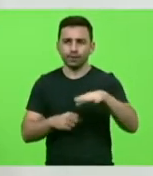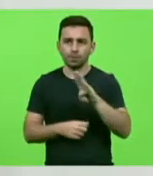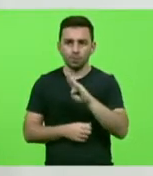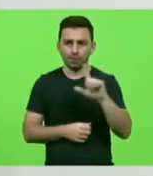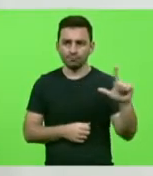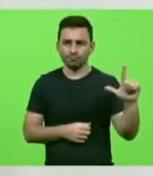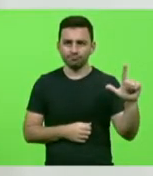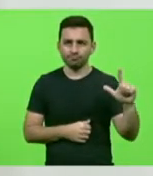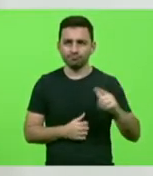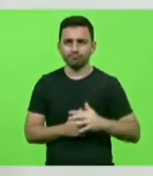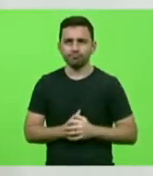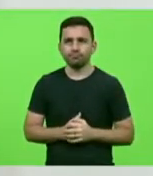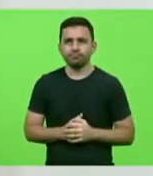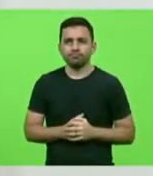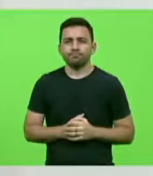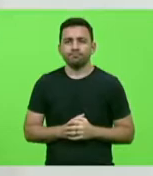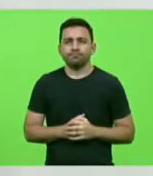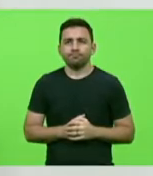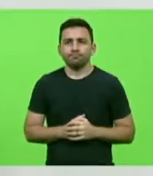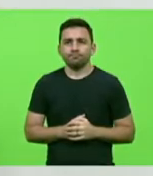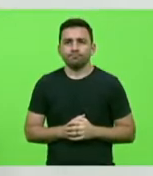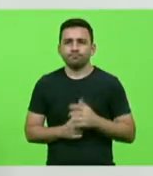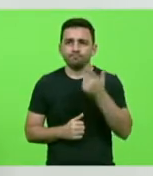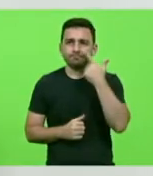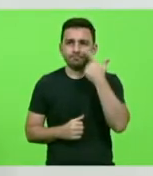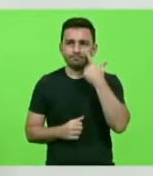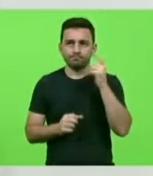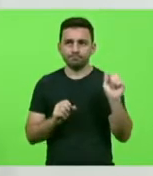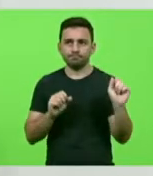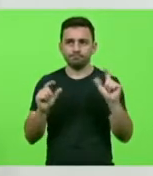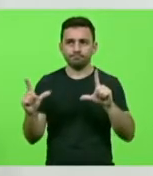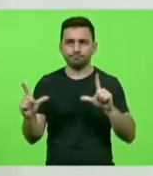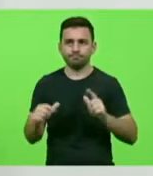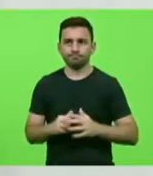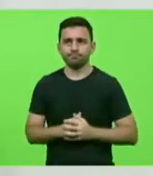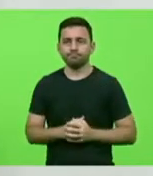assessoria pudesse colocar algumas imagens. Eu agradeço.